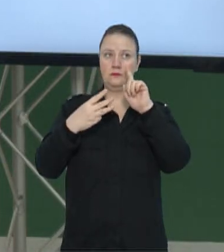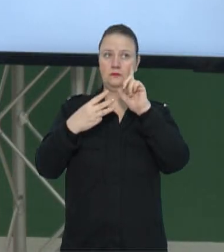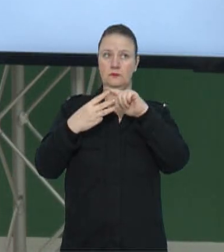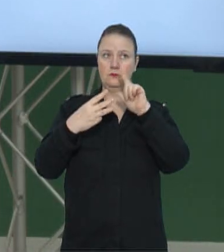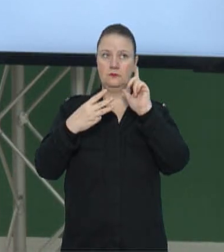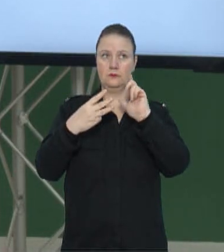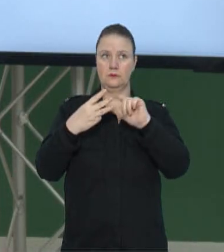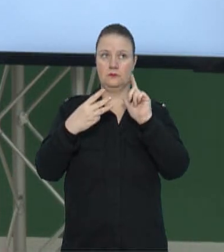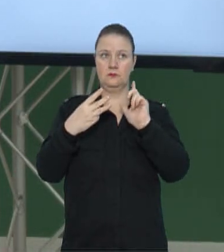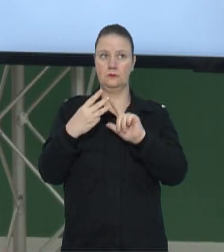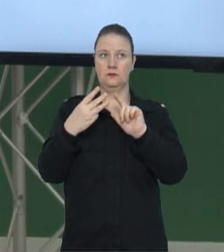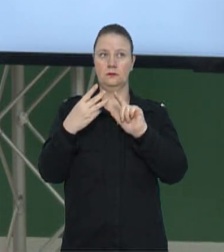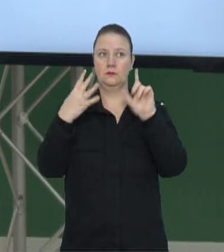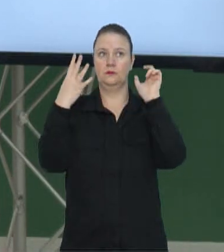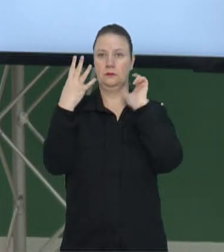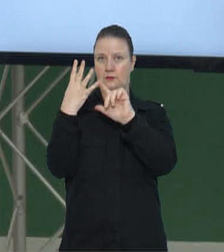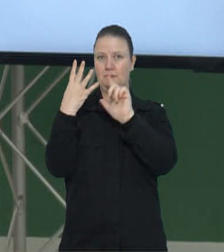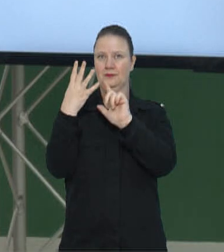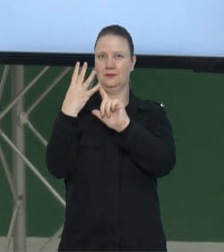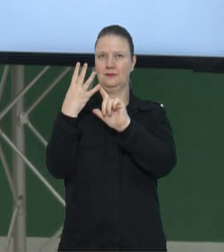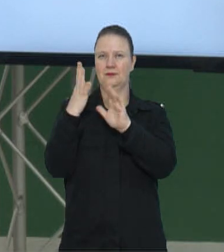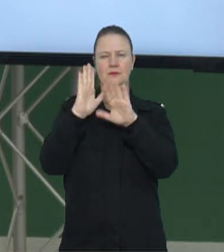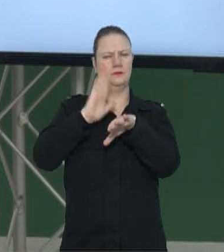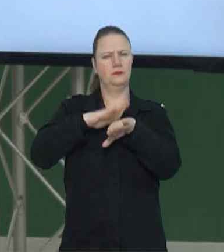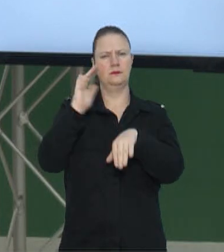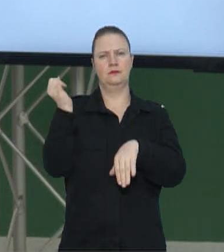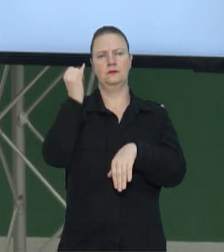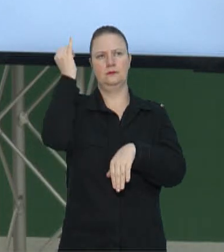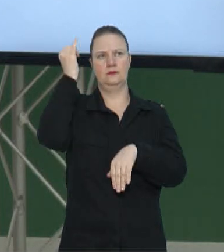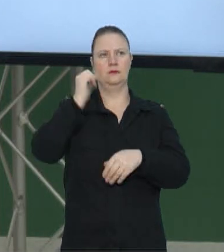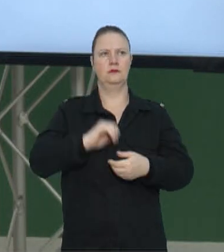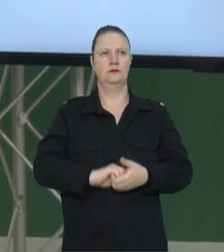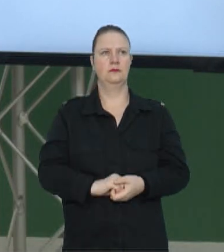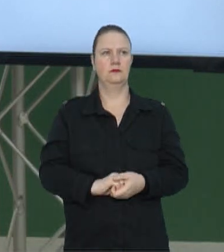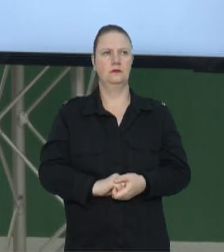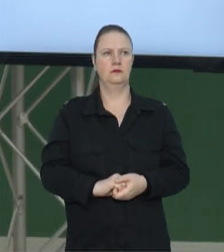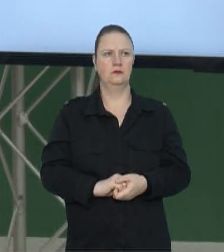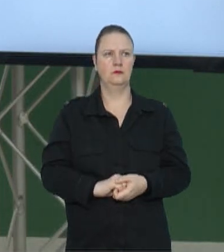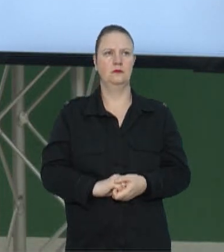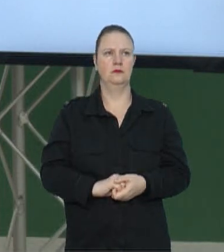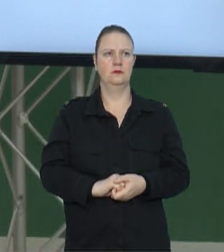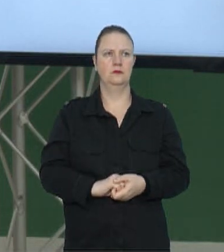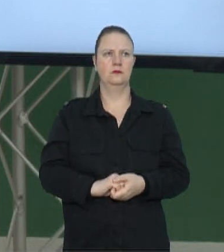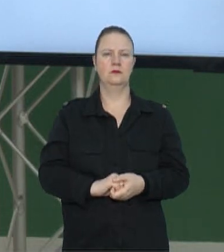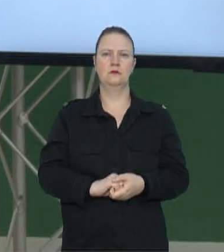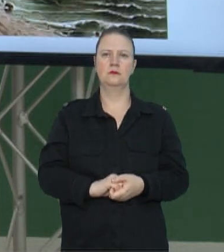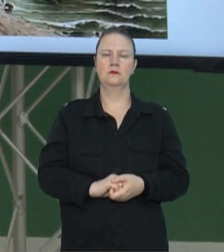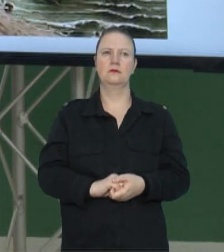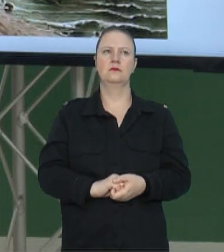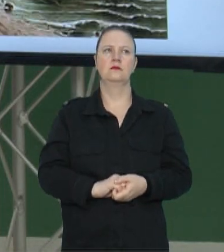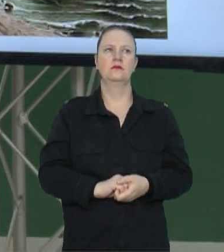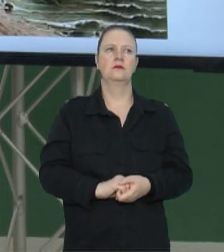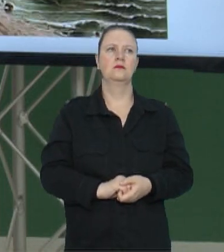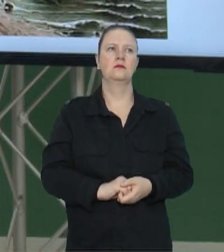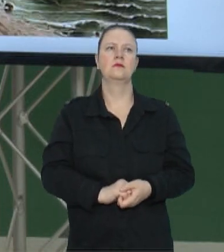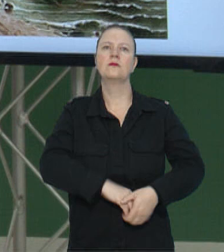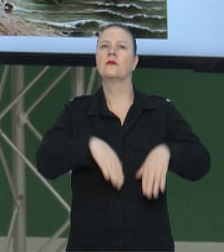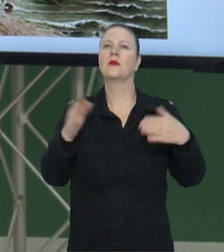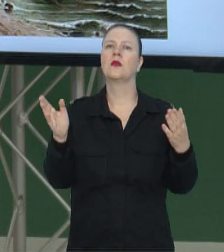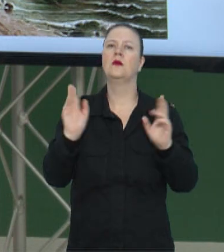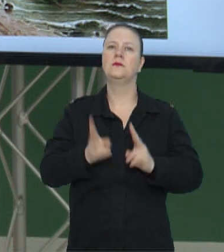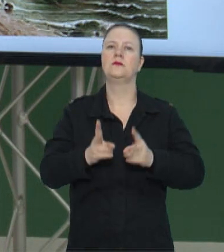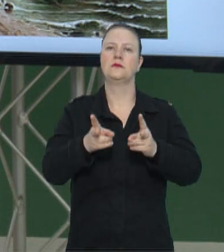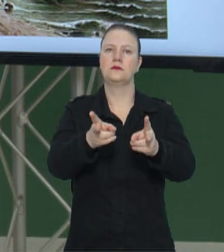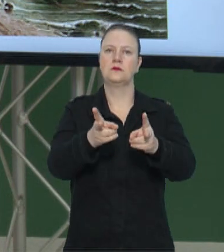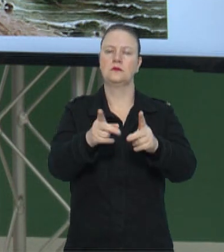como os mais significativos, certo? Indígenas, africanos e os europeus. Continuando lá,